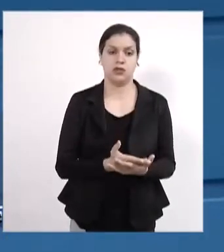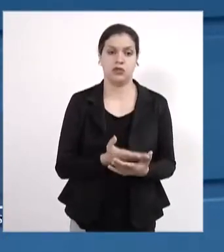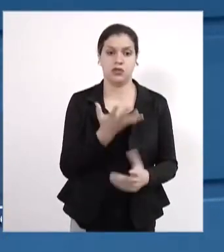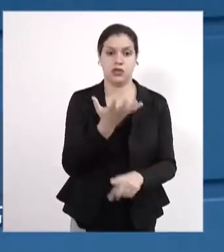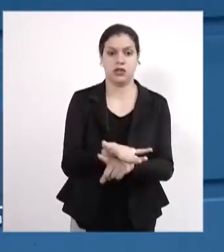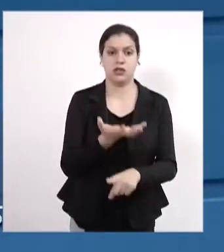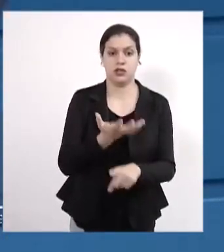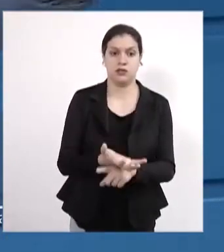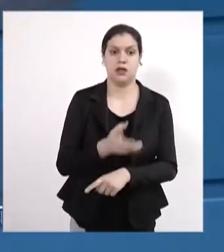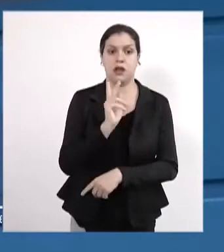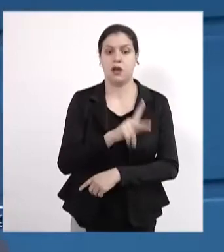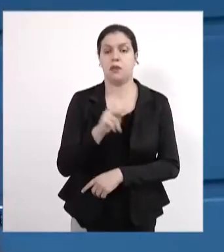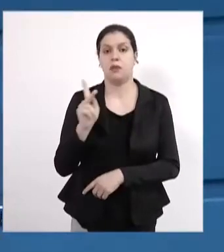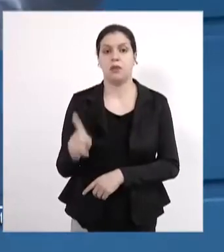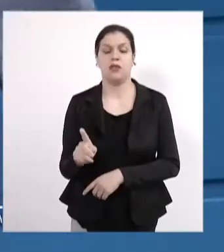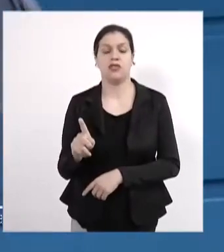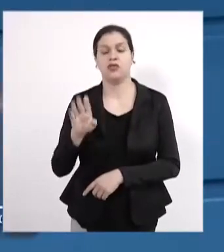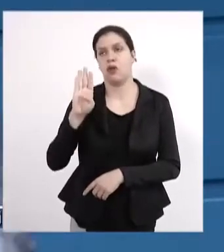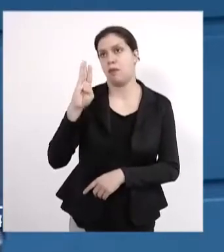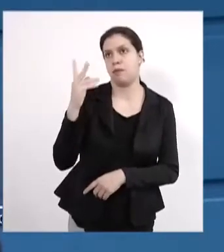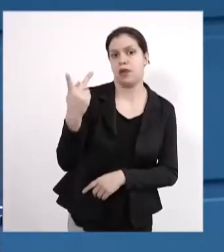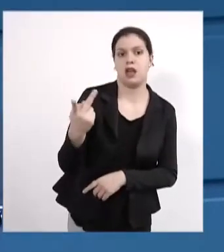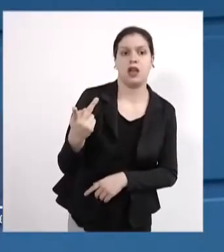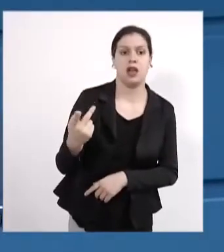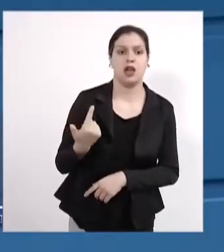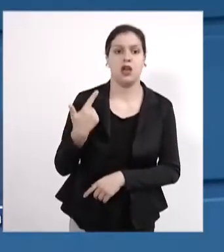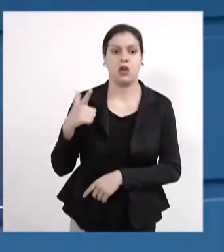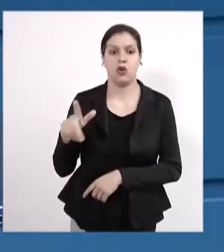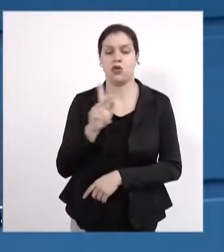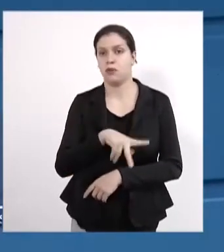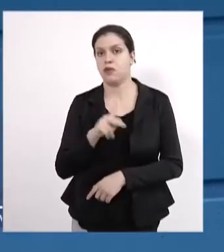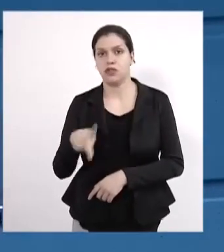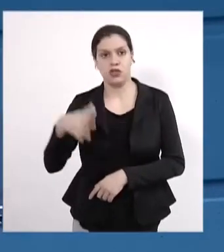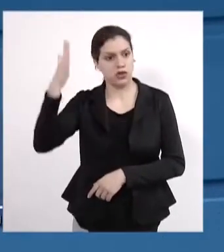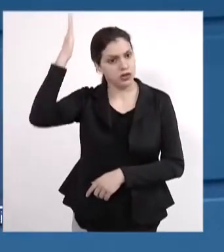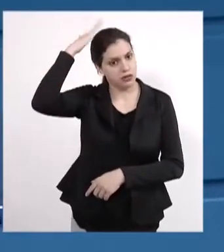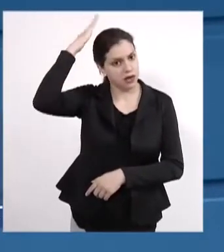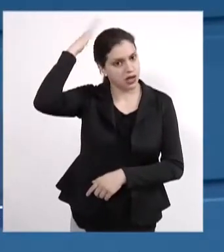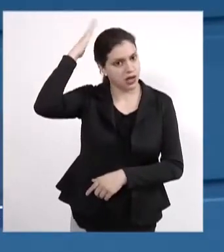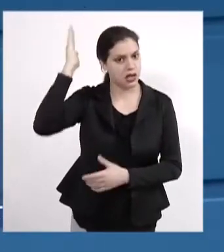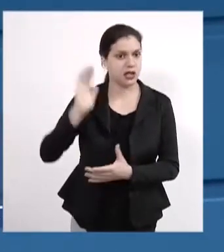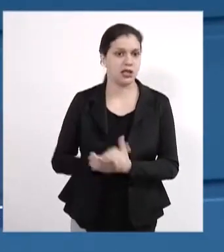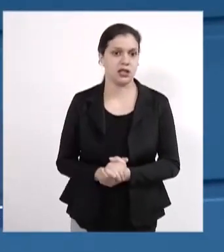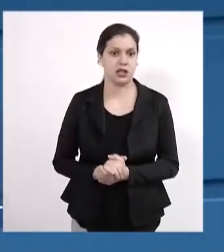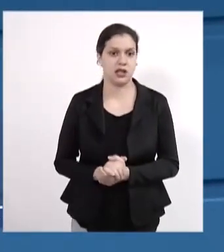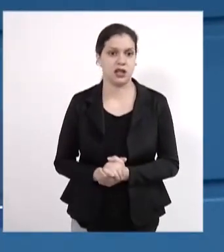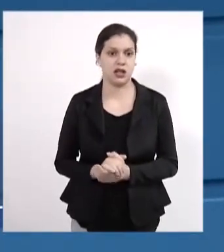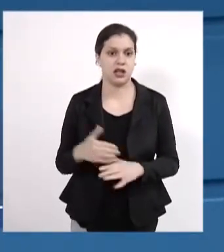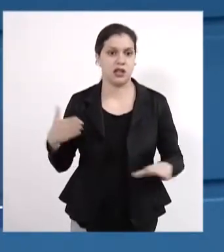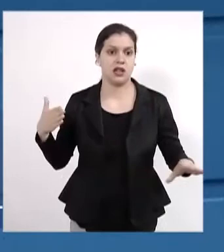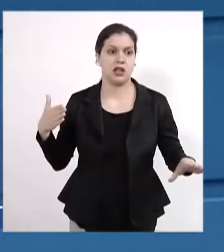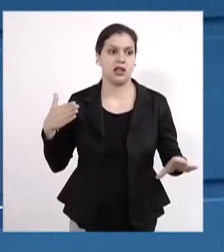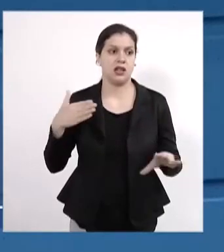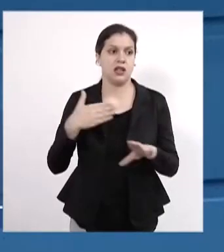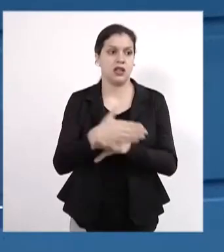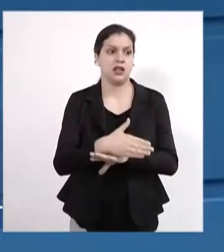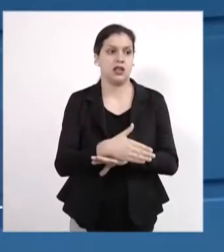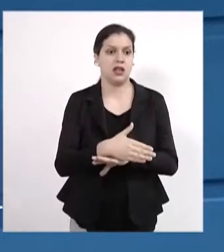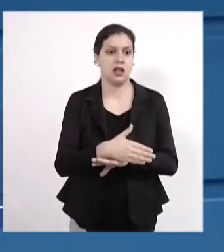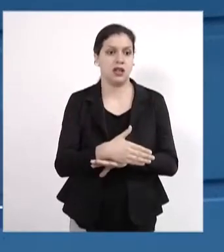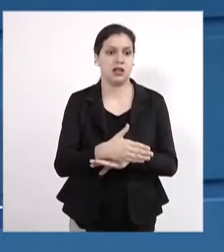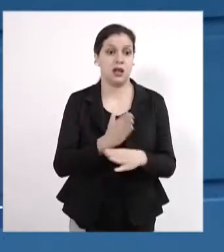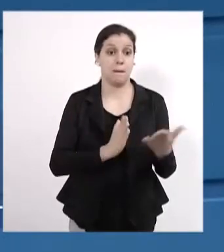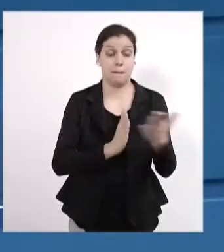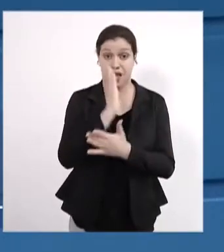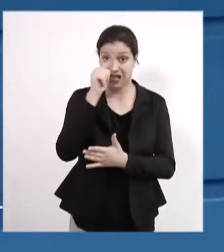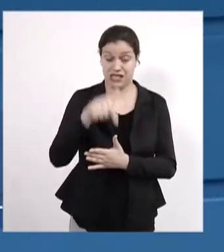Belo Horizonte, na outra específica é o cara do Paraná, e tem passado aqui, tomado as vagas daqueles nossos que são daqui.